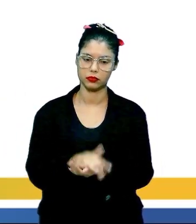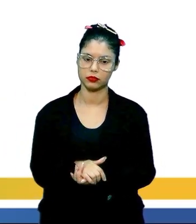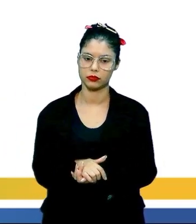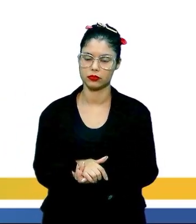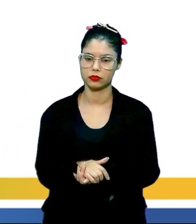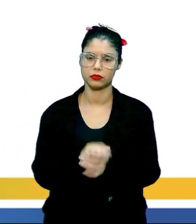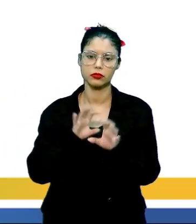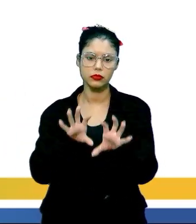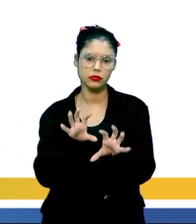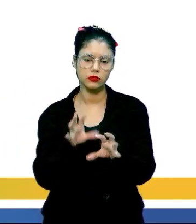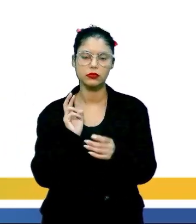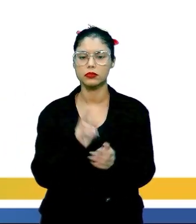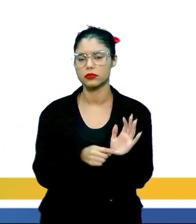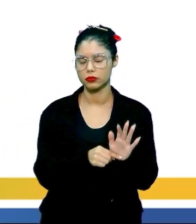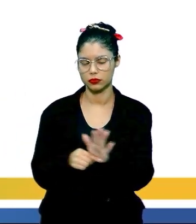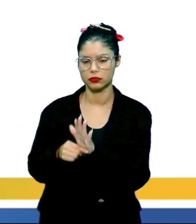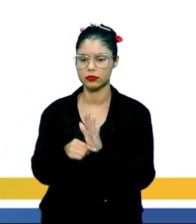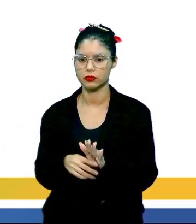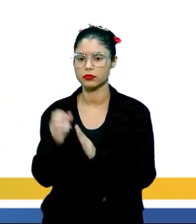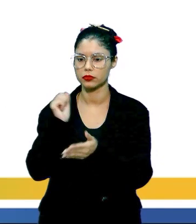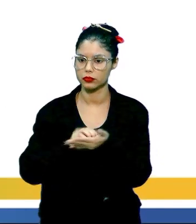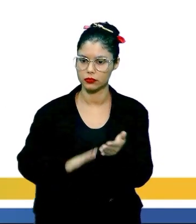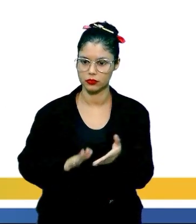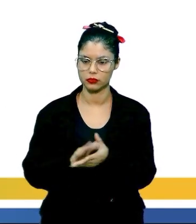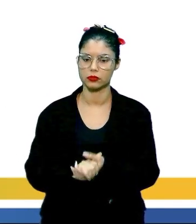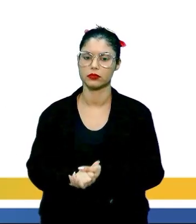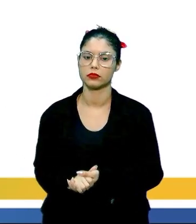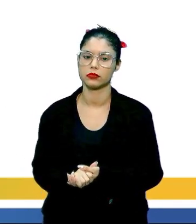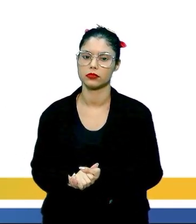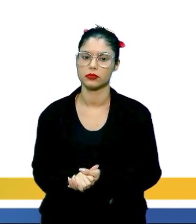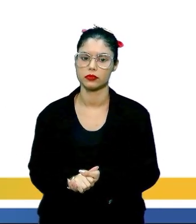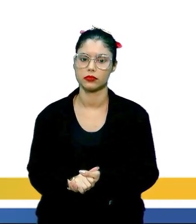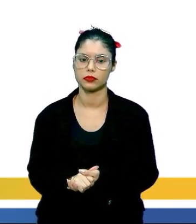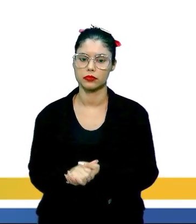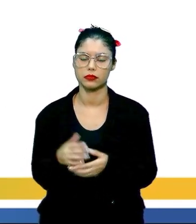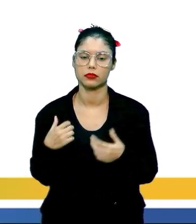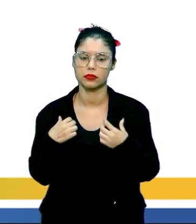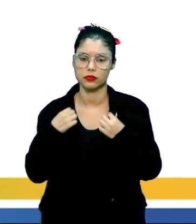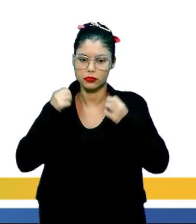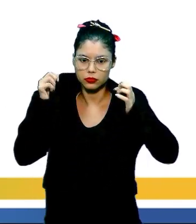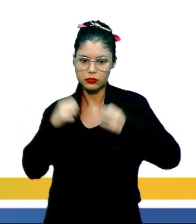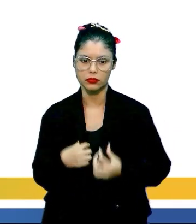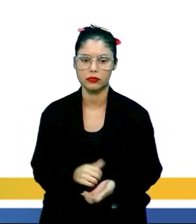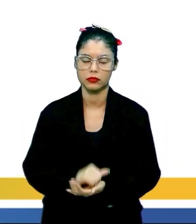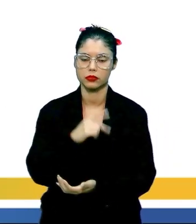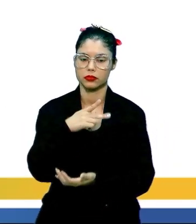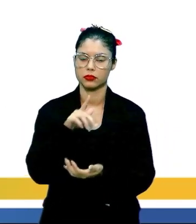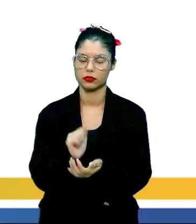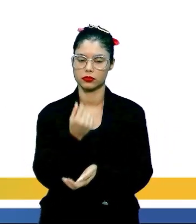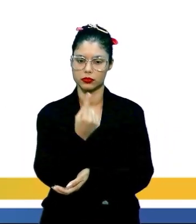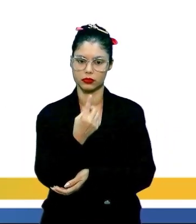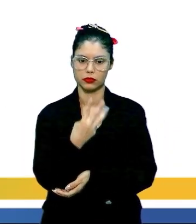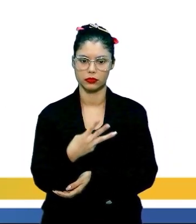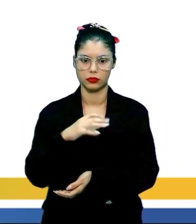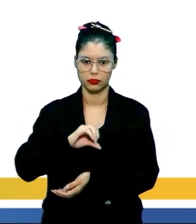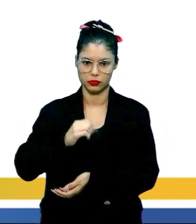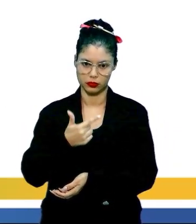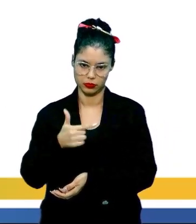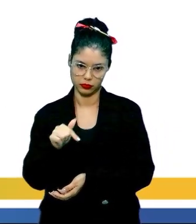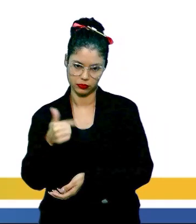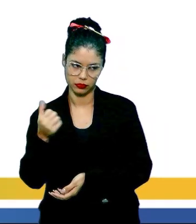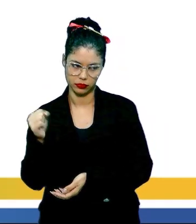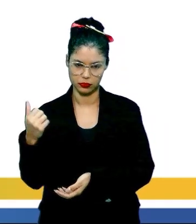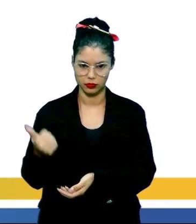aqui. Isso aqui a gente vai mostrar nos exercícios. Tipo aqui, ó. Dado APG 1, 3,